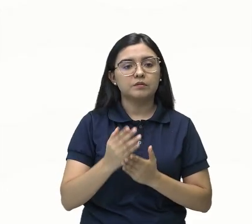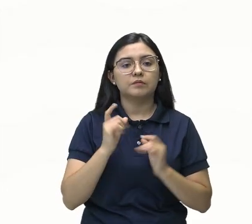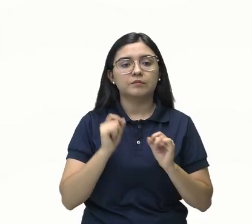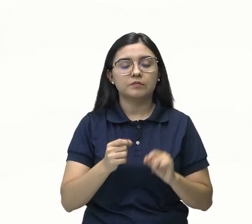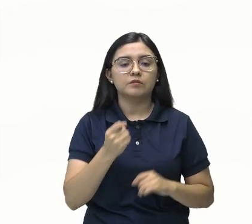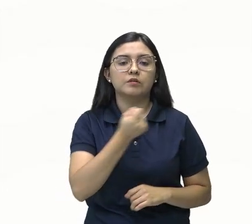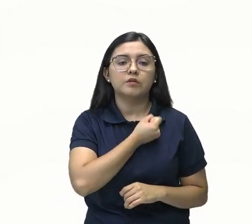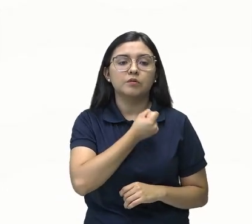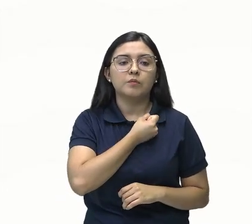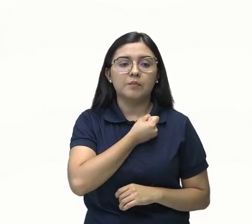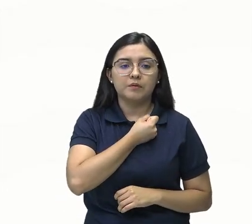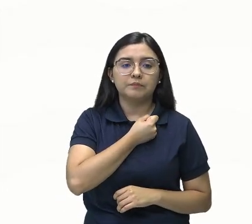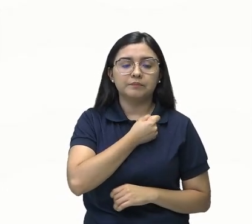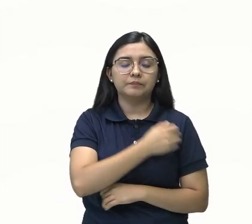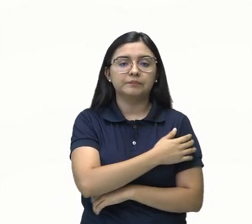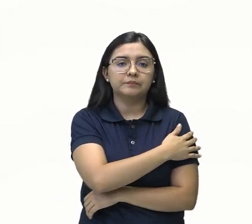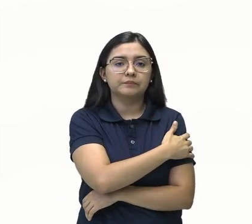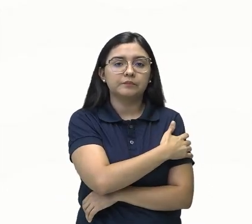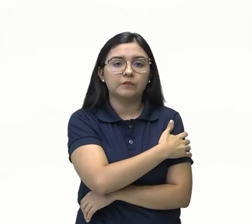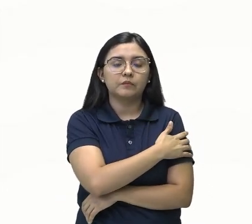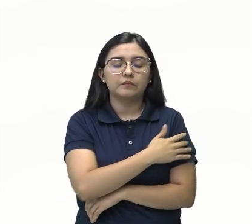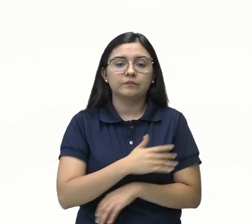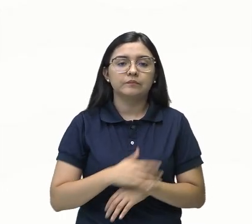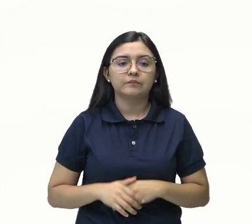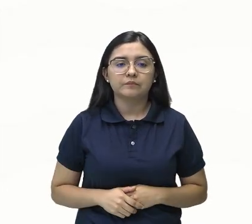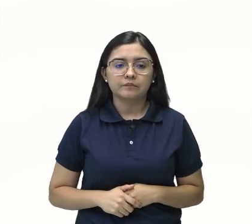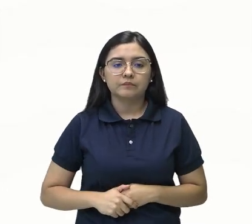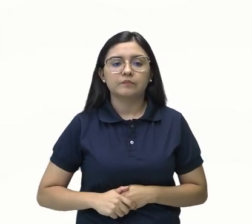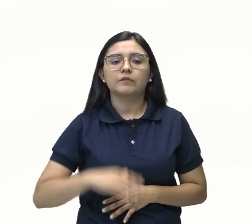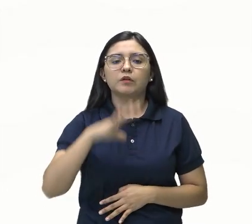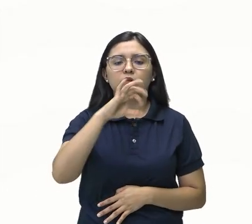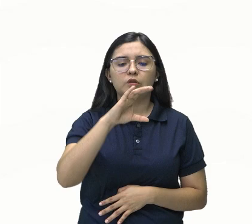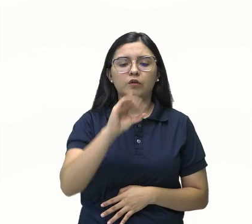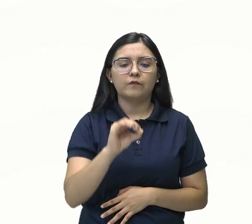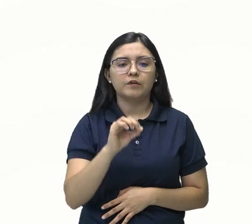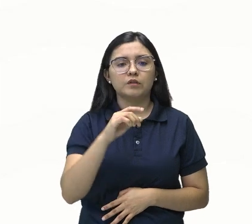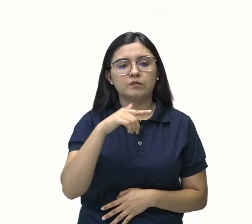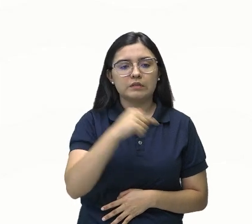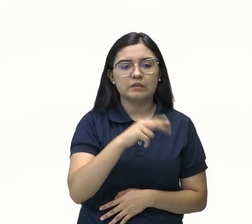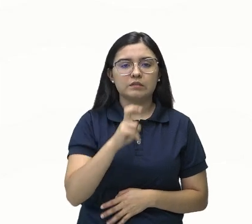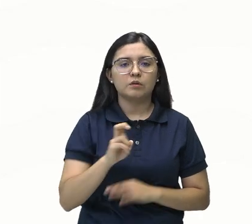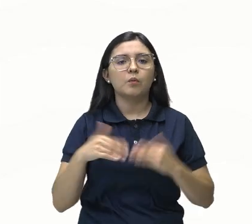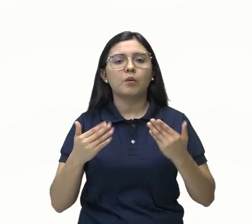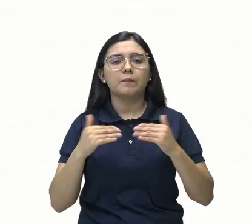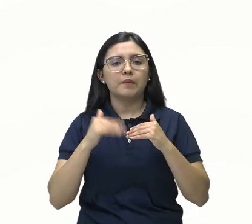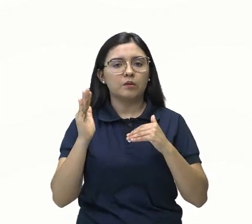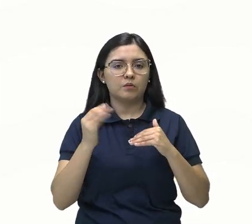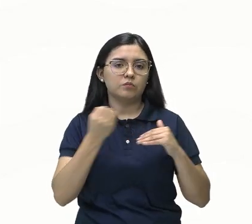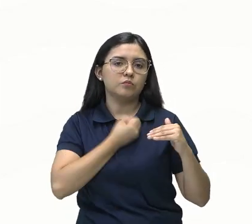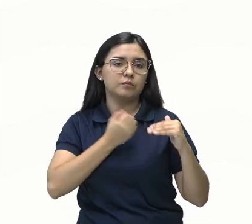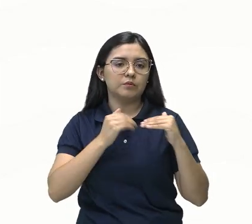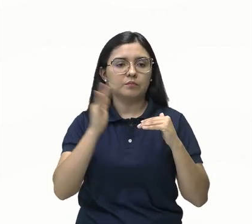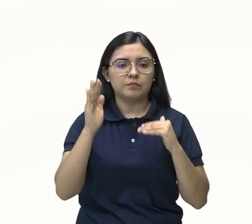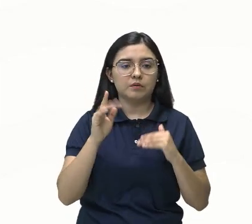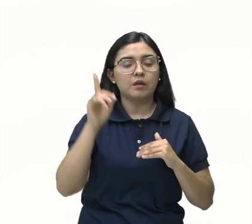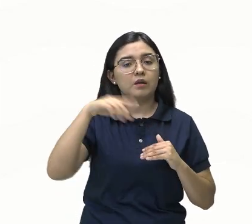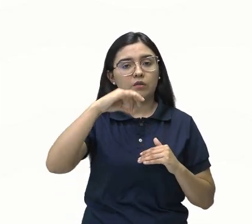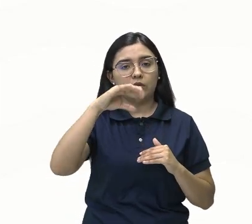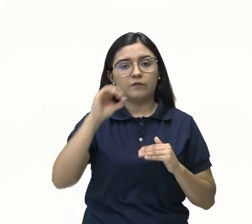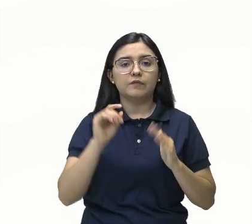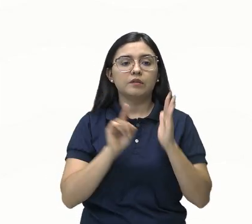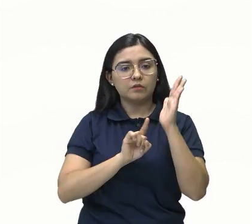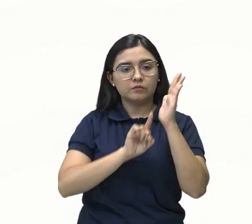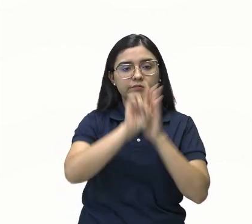tem números. Quem é o maior? 90 ou 75? Logicamente,